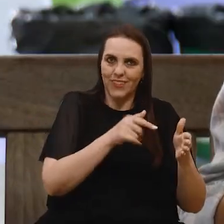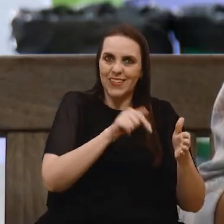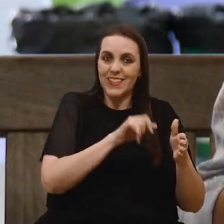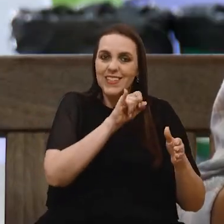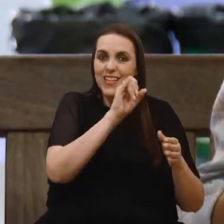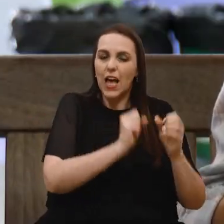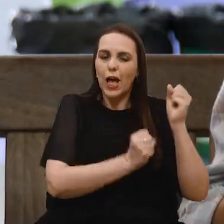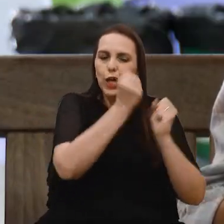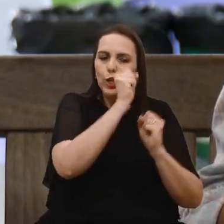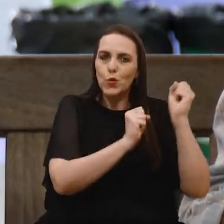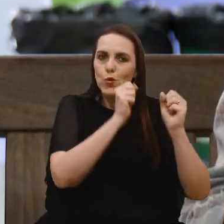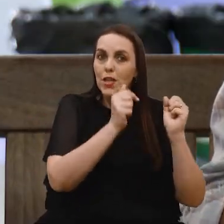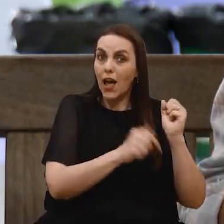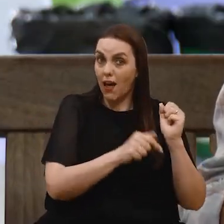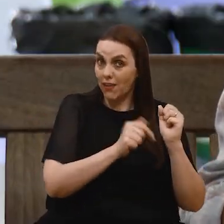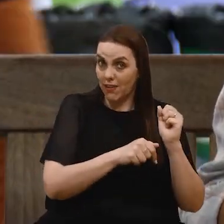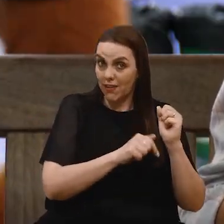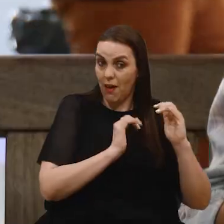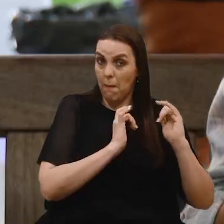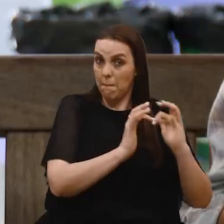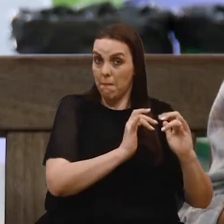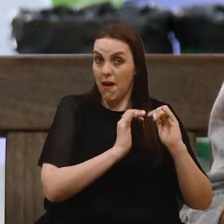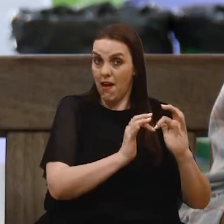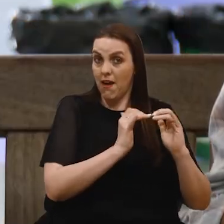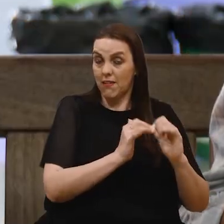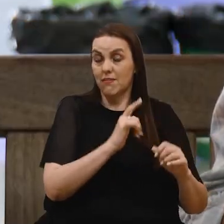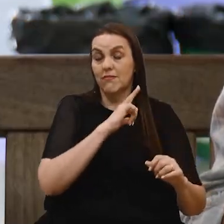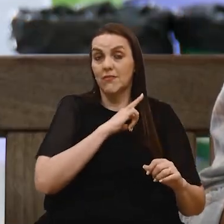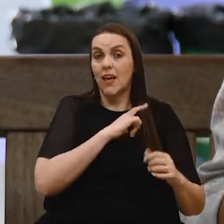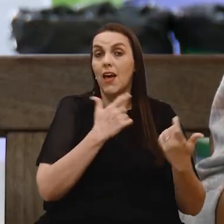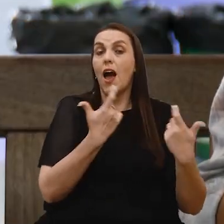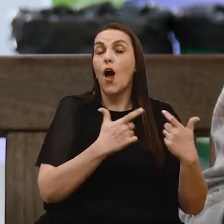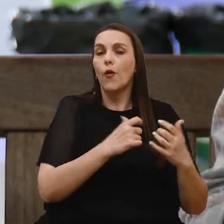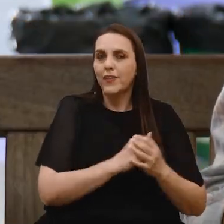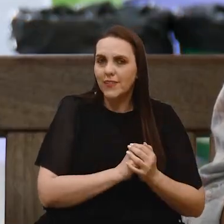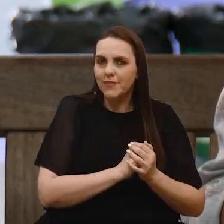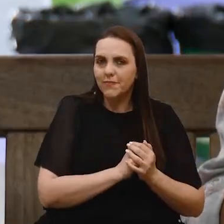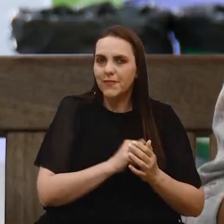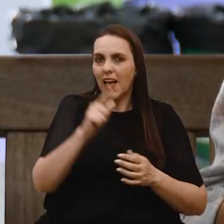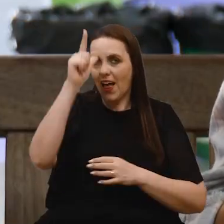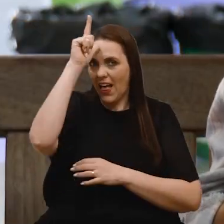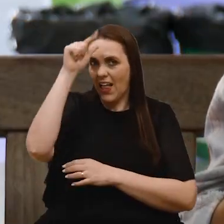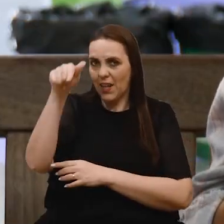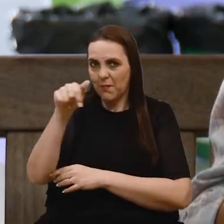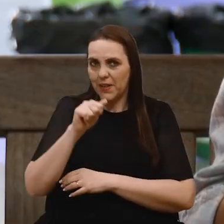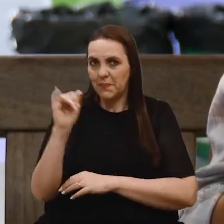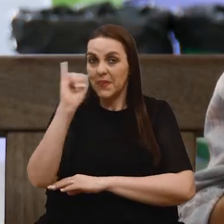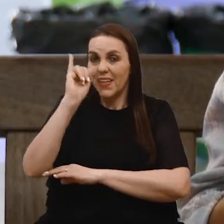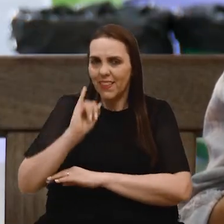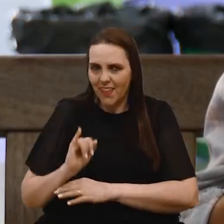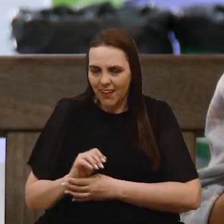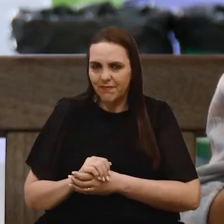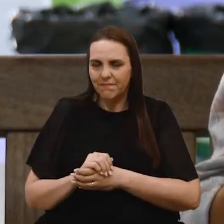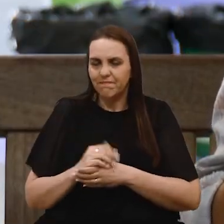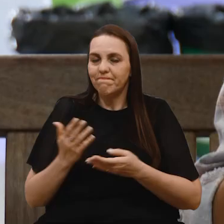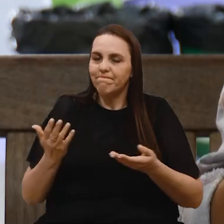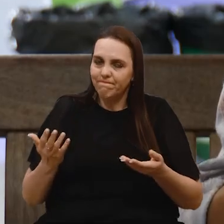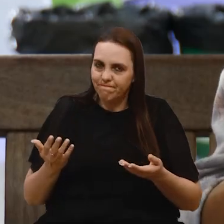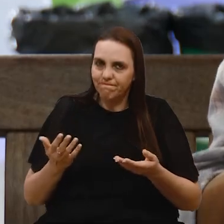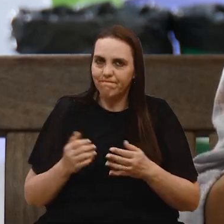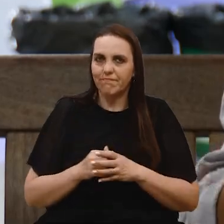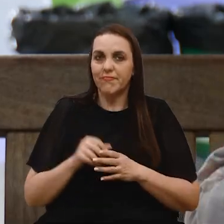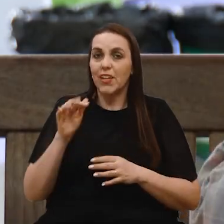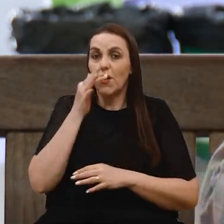senhores forem nas indústrias aqui, os maquinários que elas possuem vêm da onde? Vêm da Alemanha, vêm da Itália,